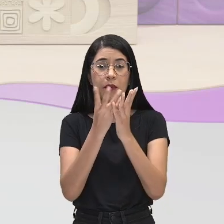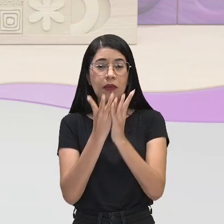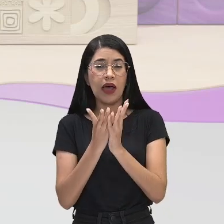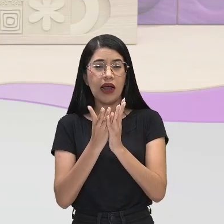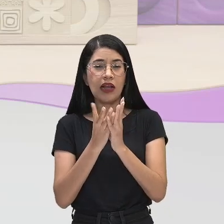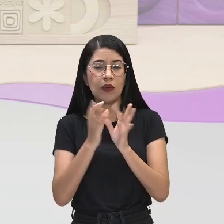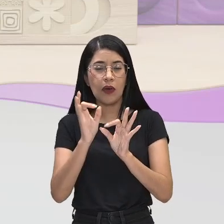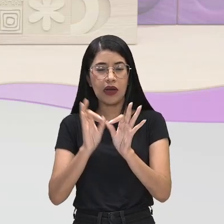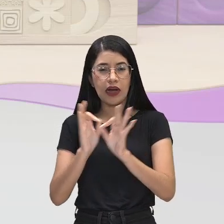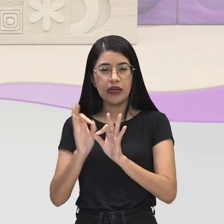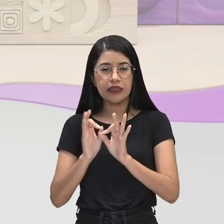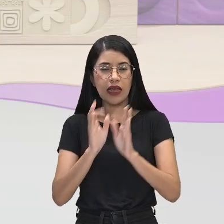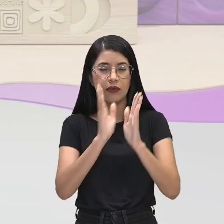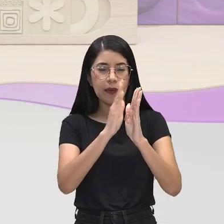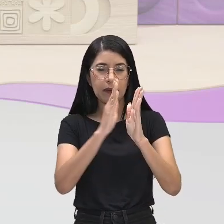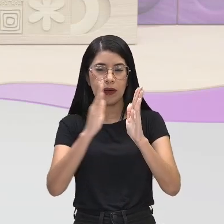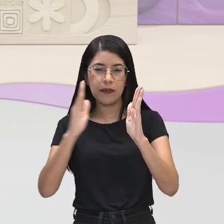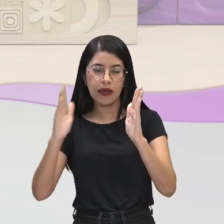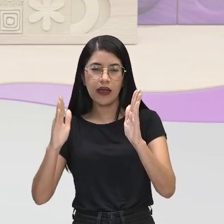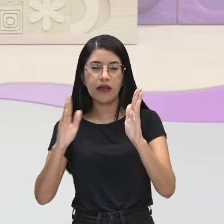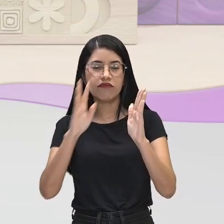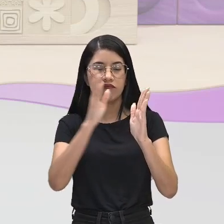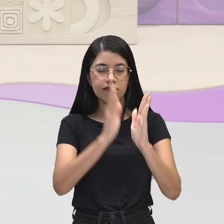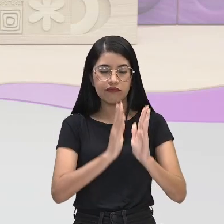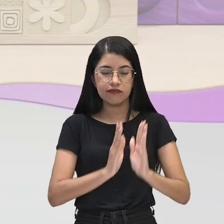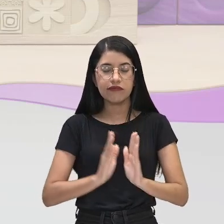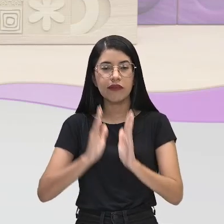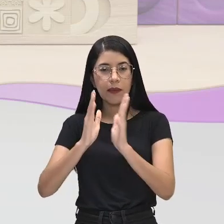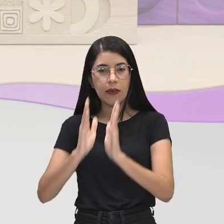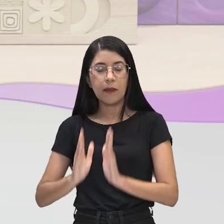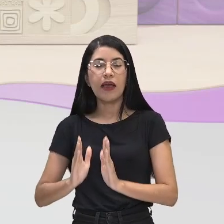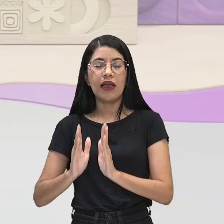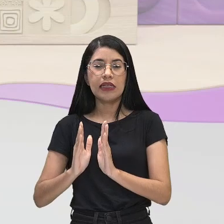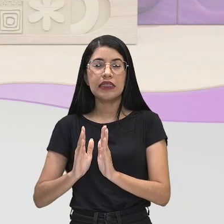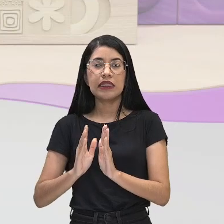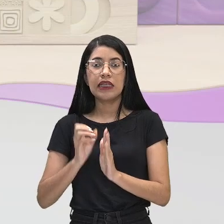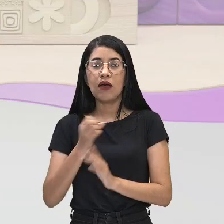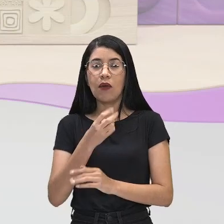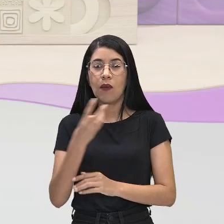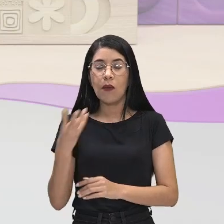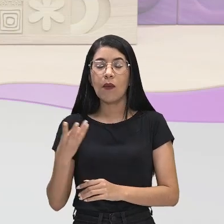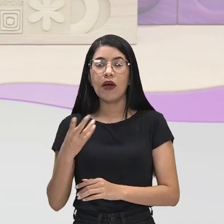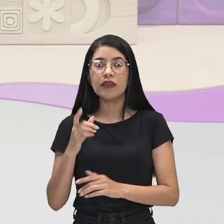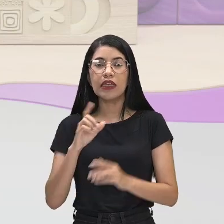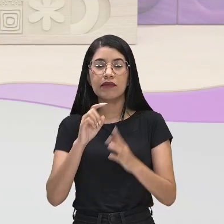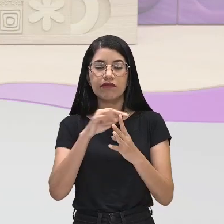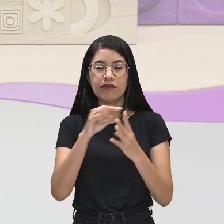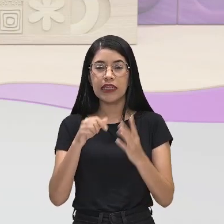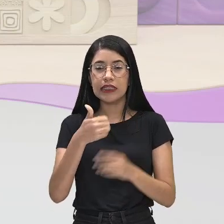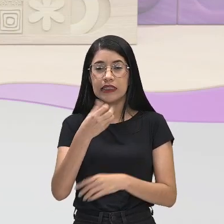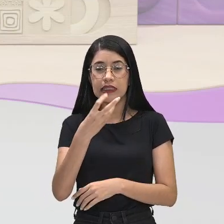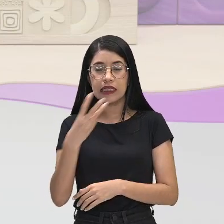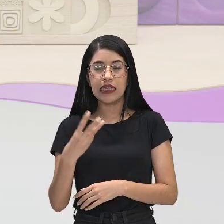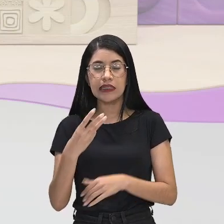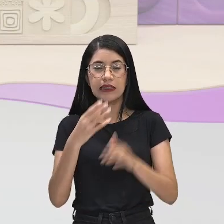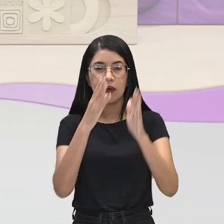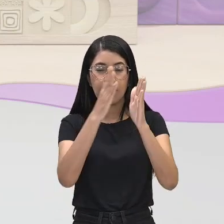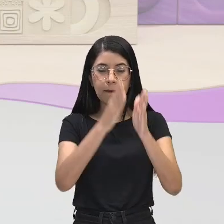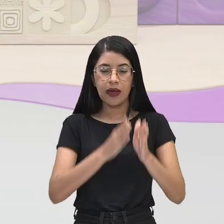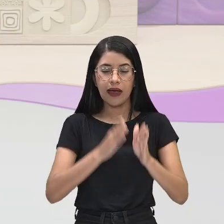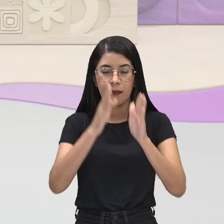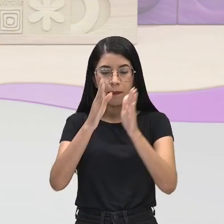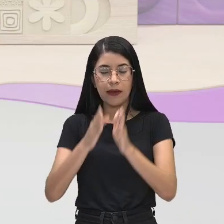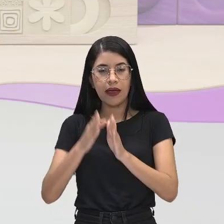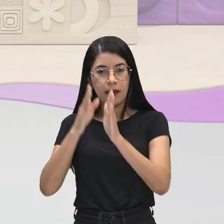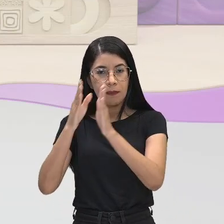todo aberto aqui o baralho para vocês, né? Se a gente contar aqui, ó, cada naipe aqui, né, tem 13 cartas. Ou seja, o total